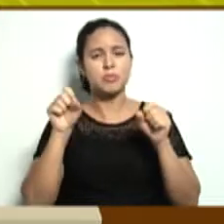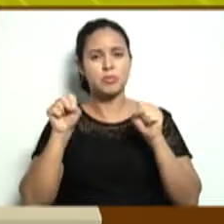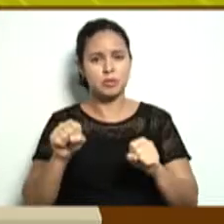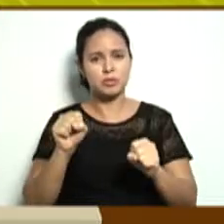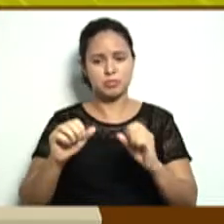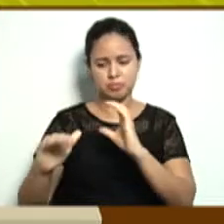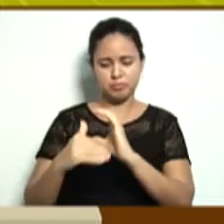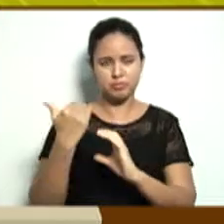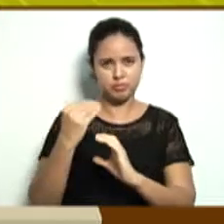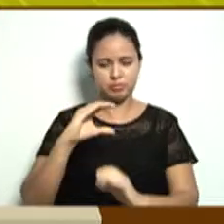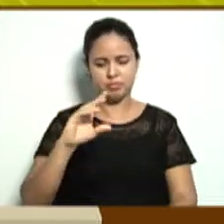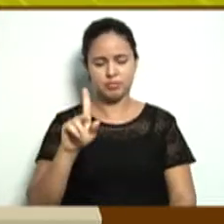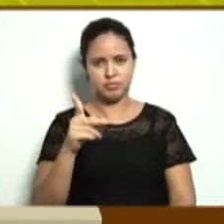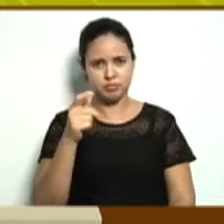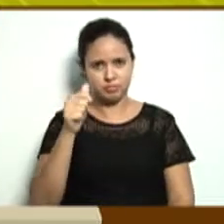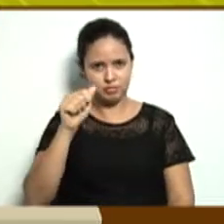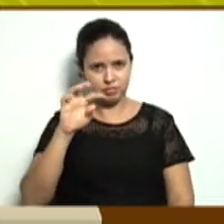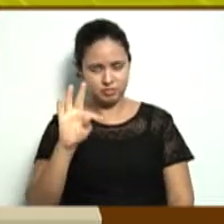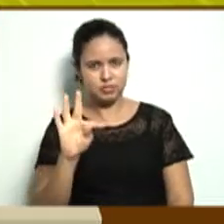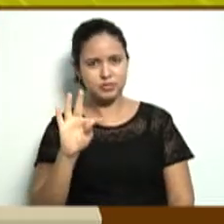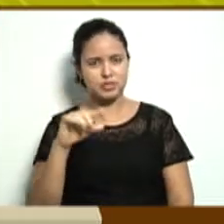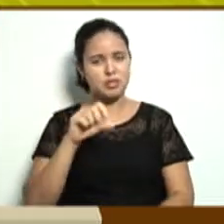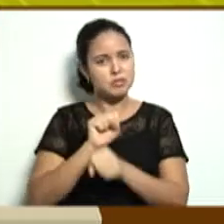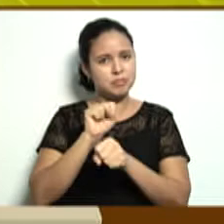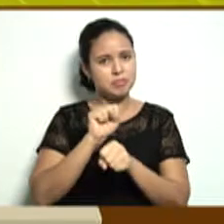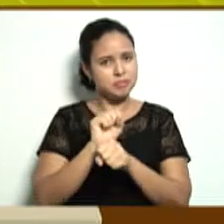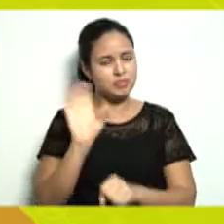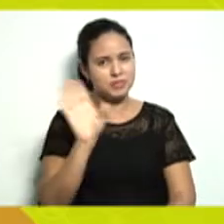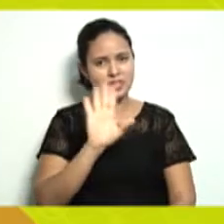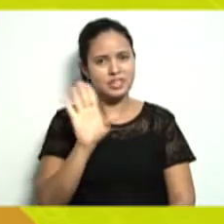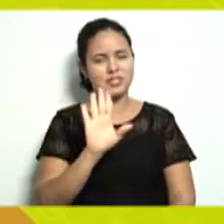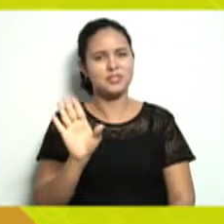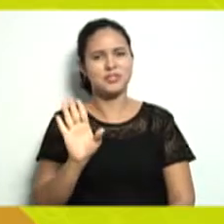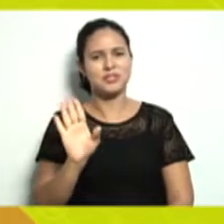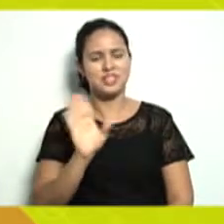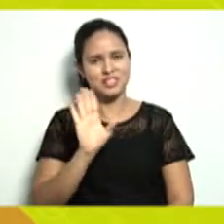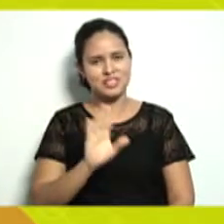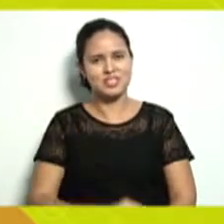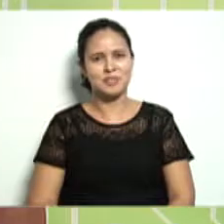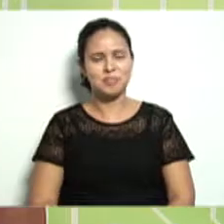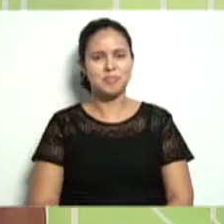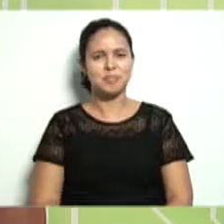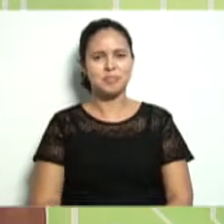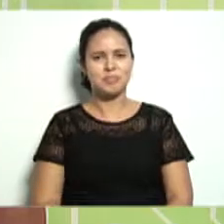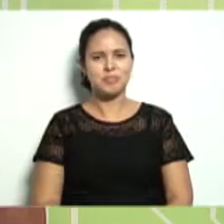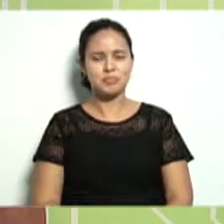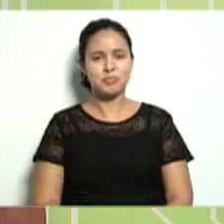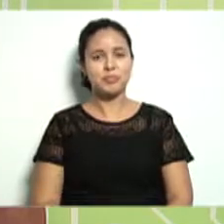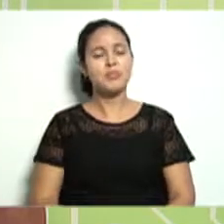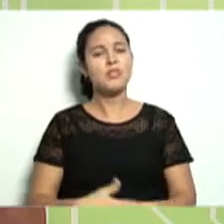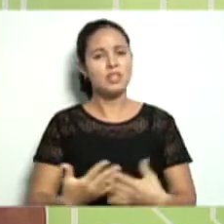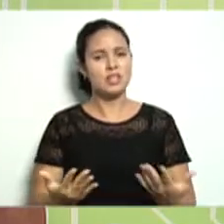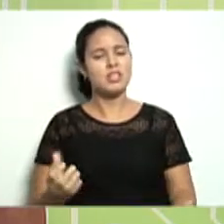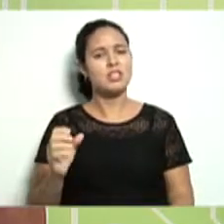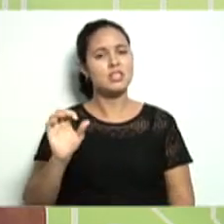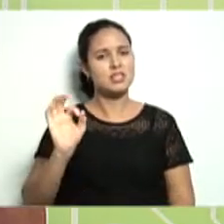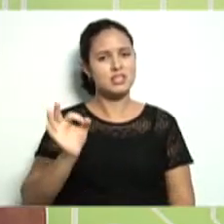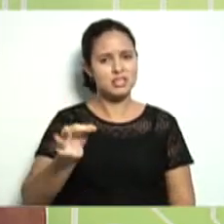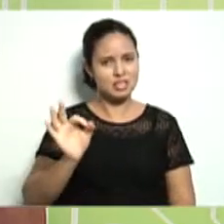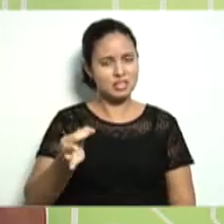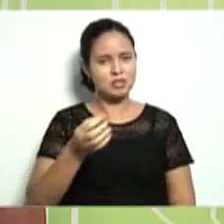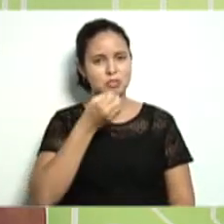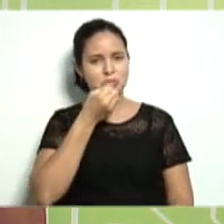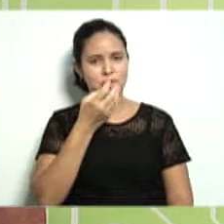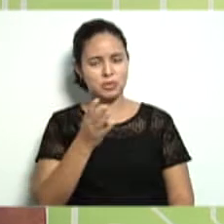mandem aqui no chat. A gente vai ficando por aqui. Tchau, pessoal! Tchau! É isso aí, pessoal.